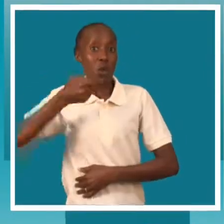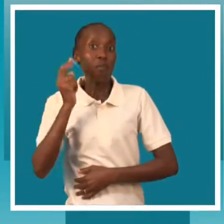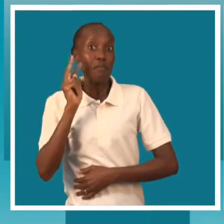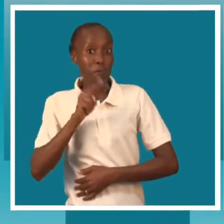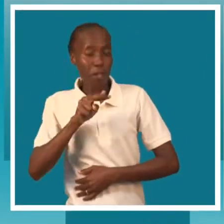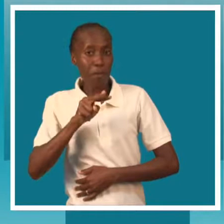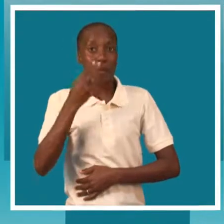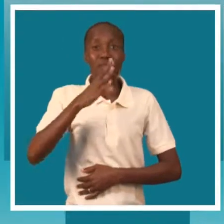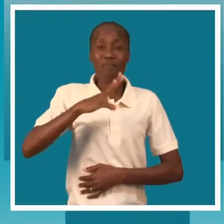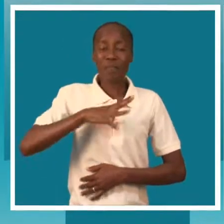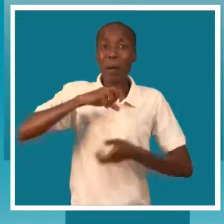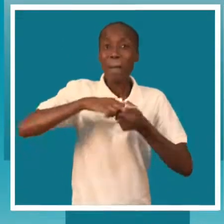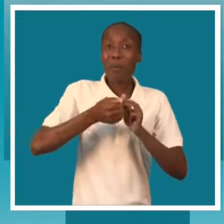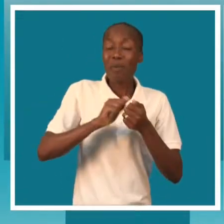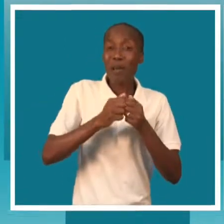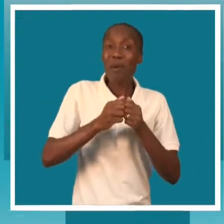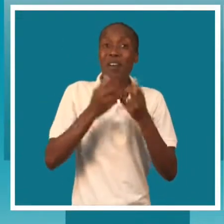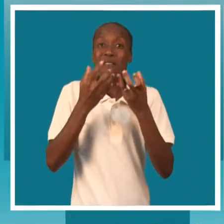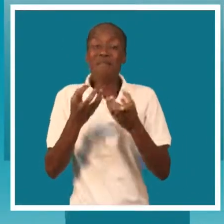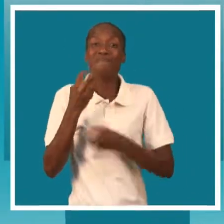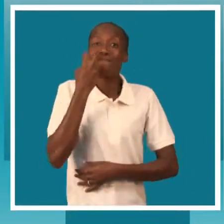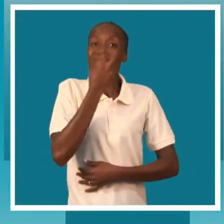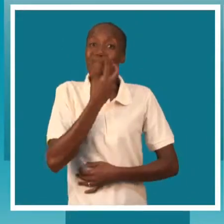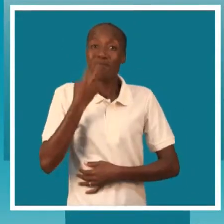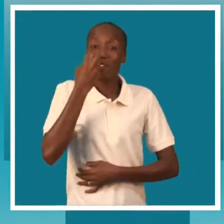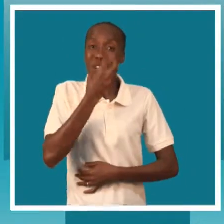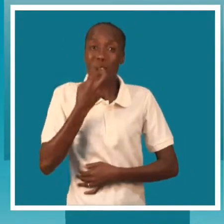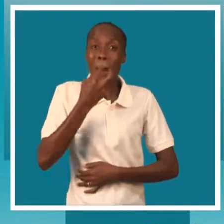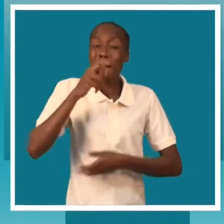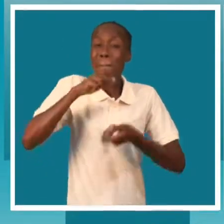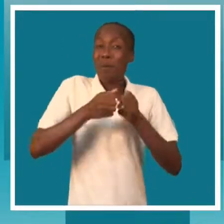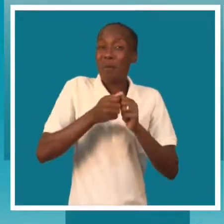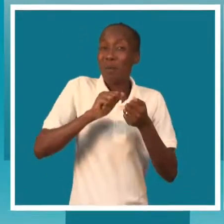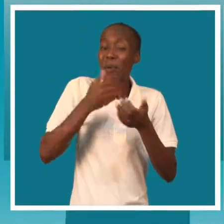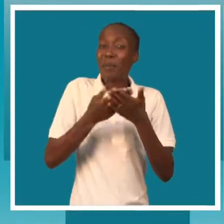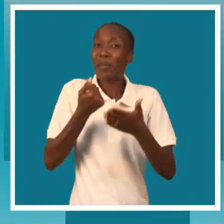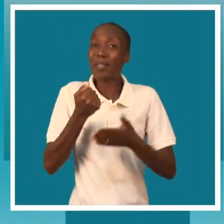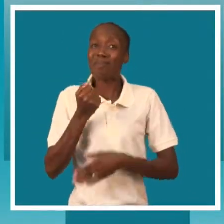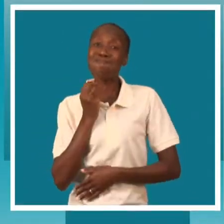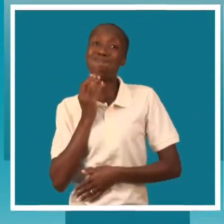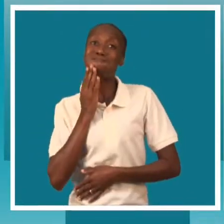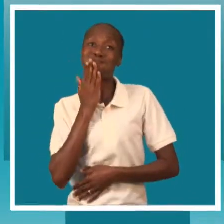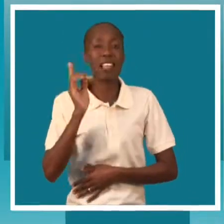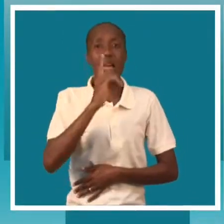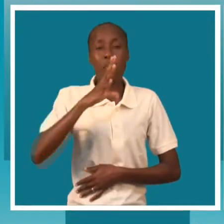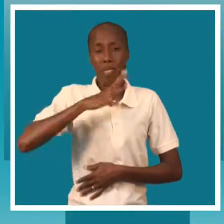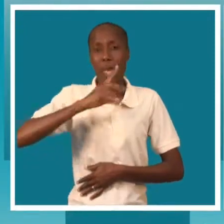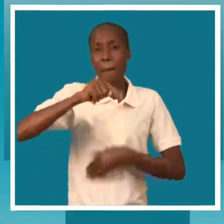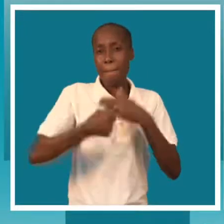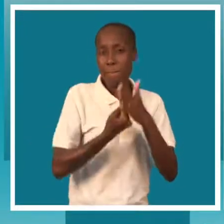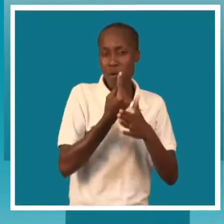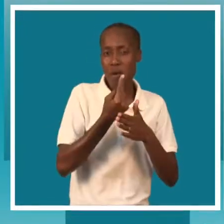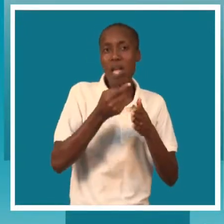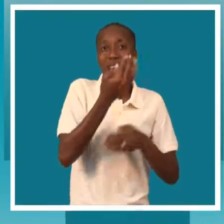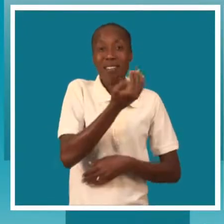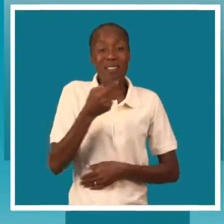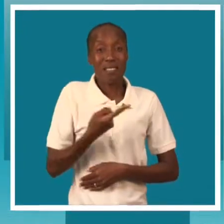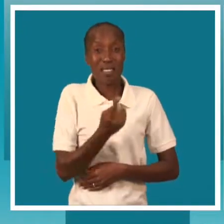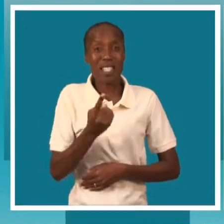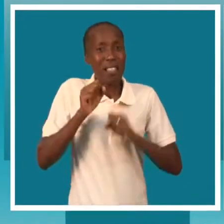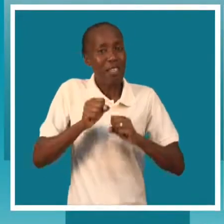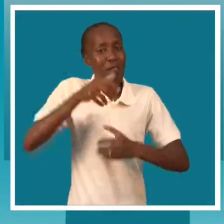esta alteração na fala e locomoção não é derivada das convulsões, mas da doença que está por detrás. Então, esta criança requer um